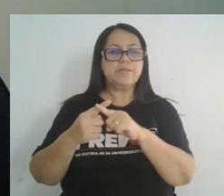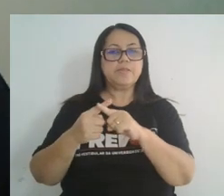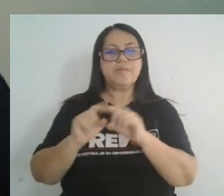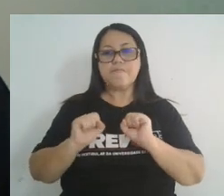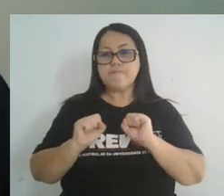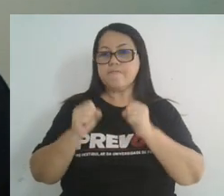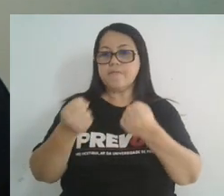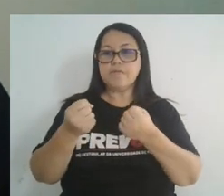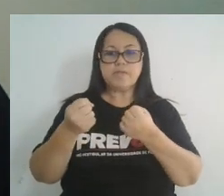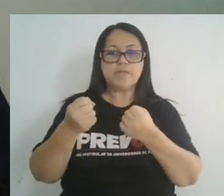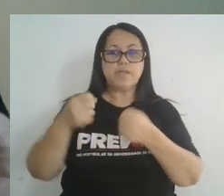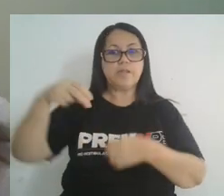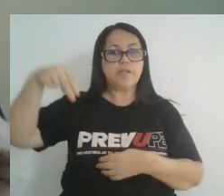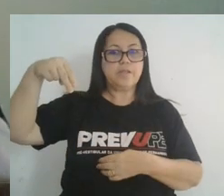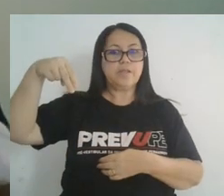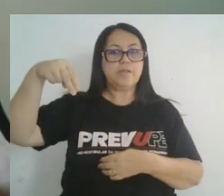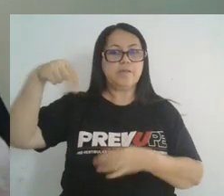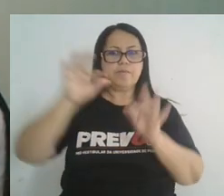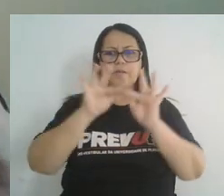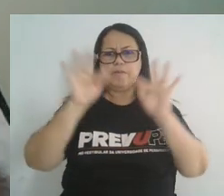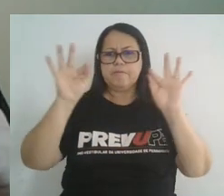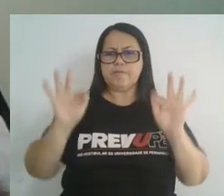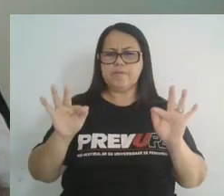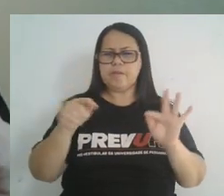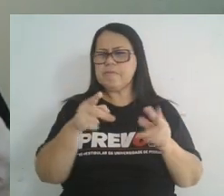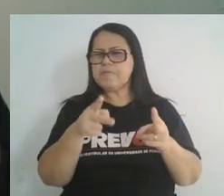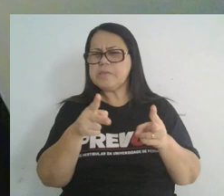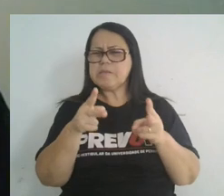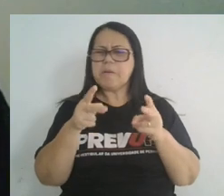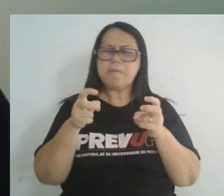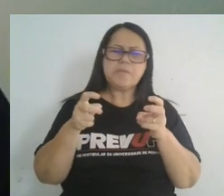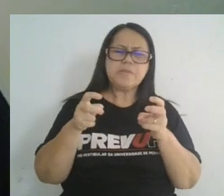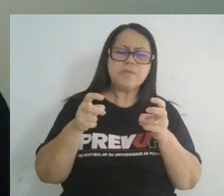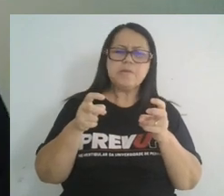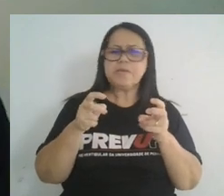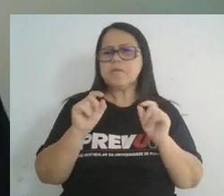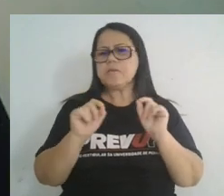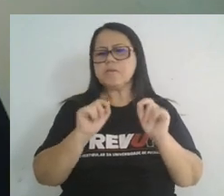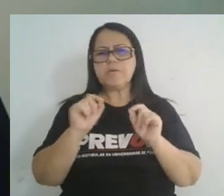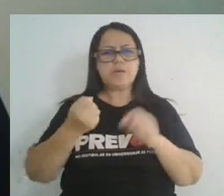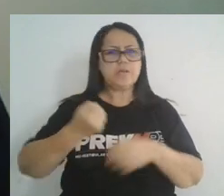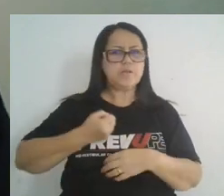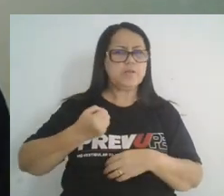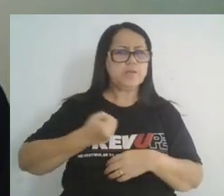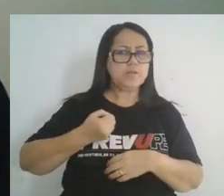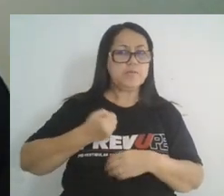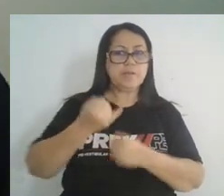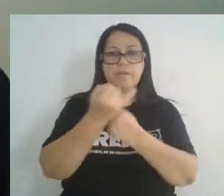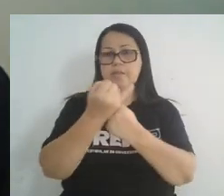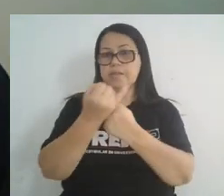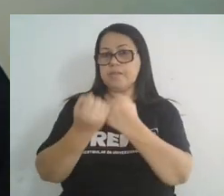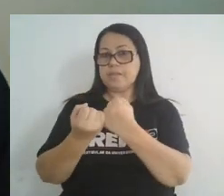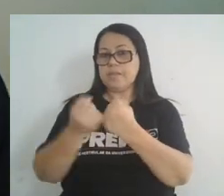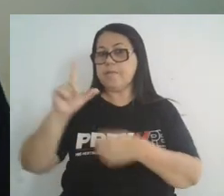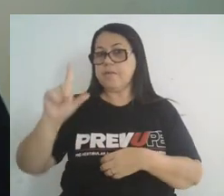força normal. E perceba que normalmente o coeficiente de atrito cinético, ele é